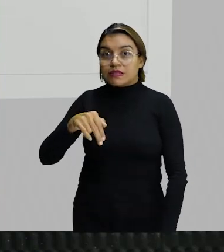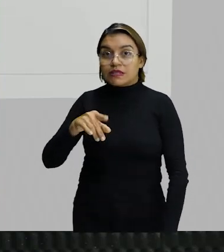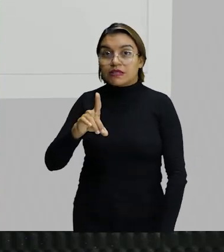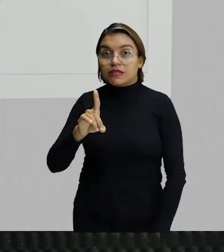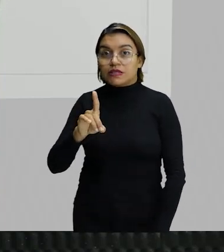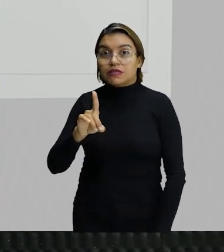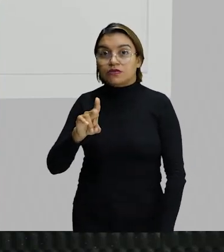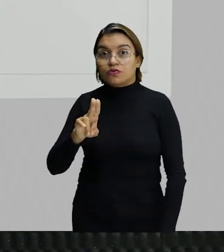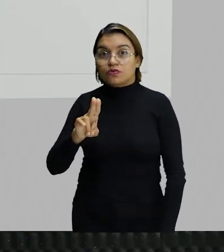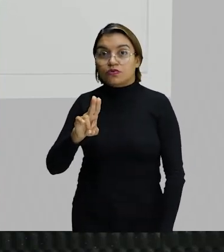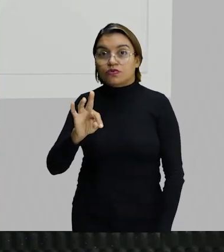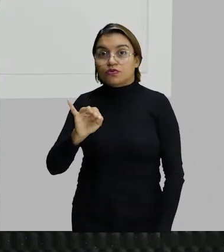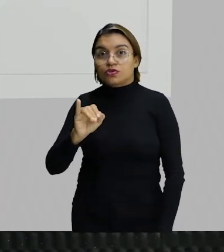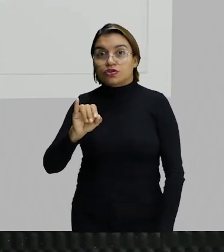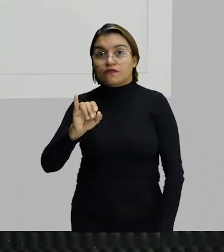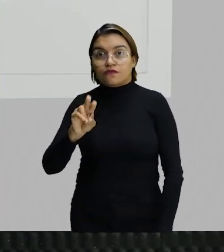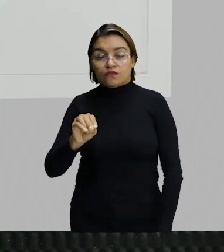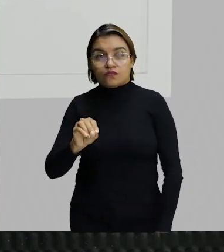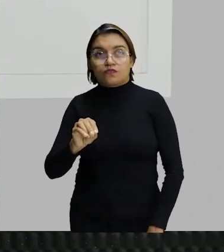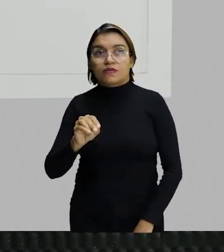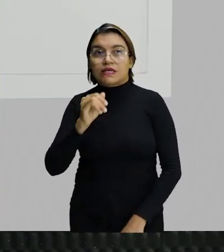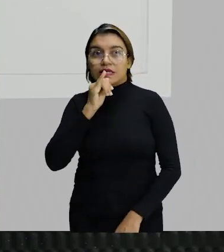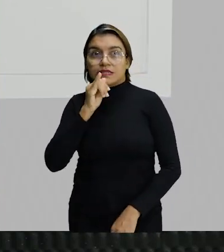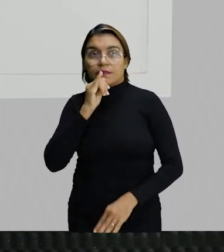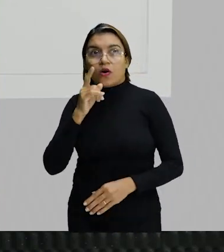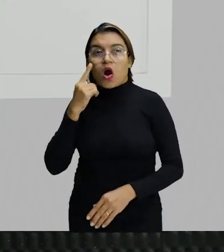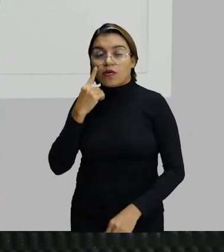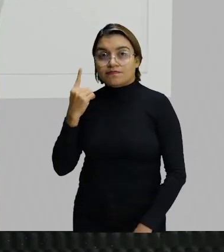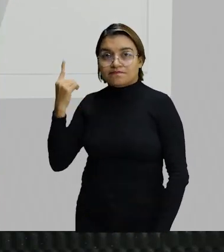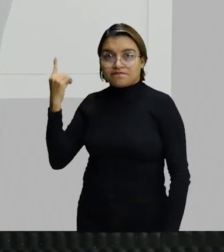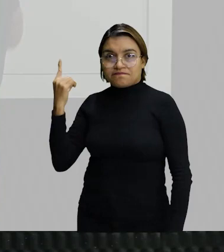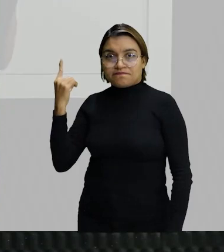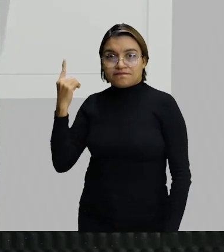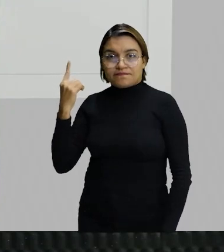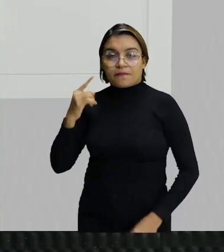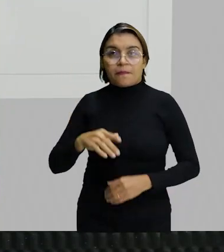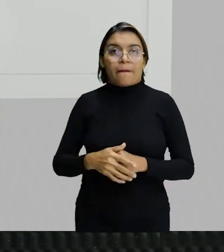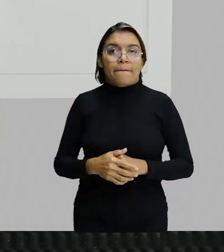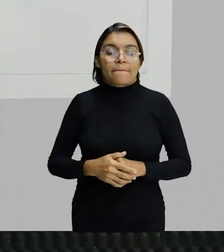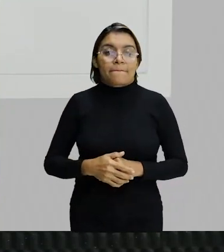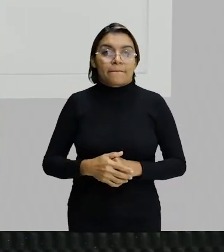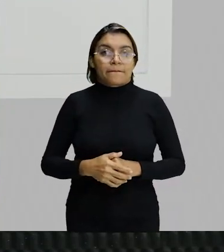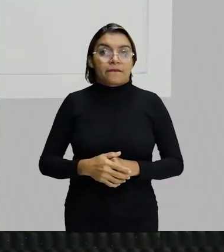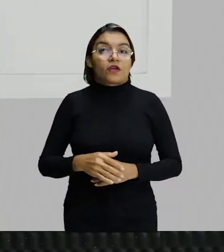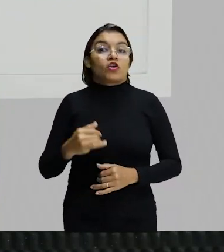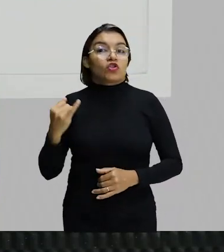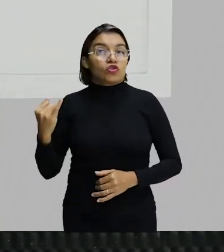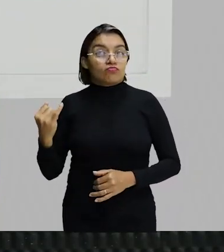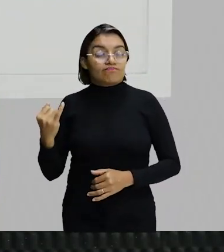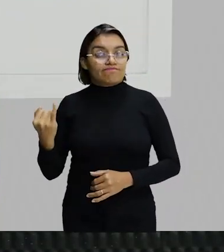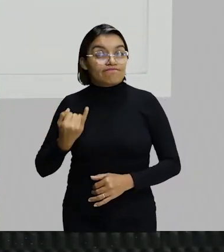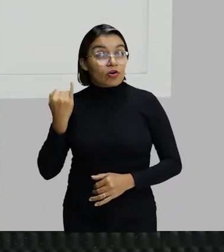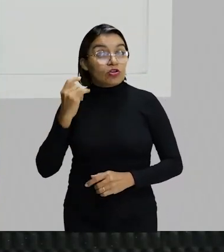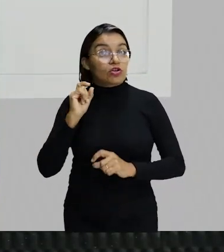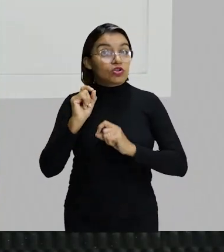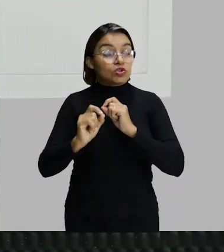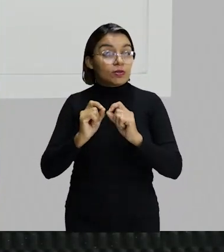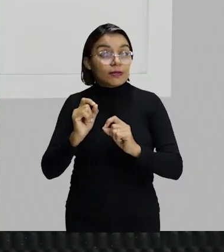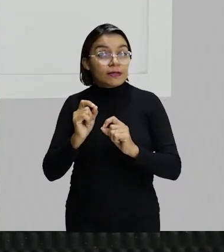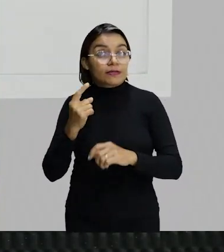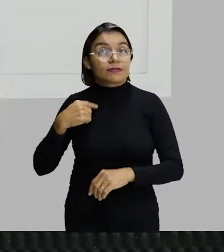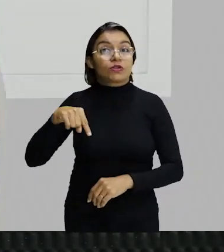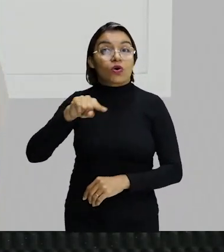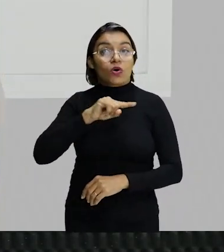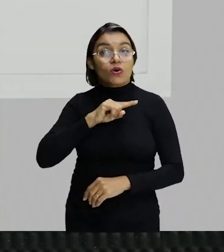Bom, mais uma vez, trazendo a vocês a informação de que nós já